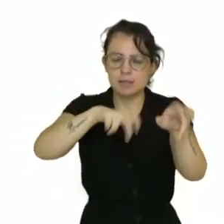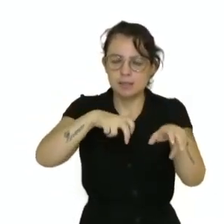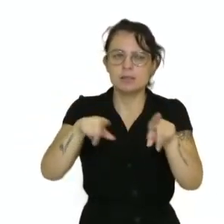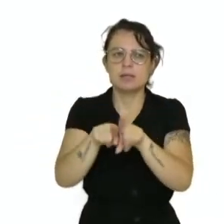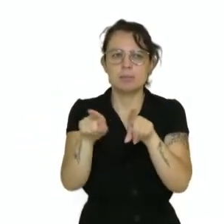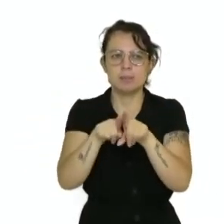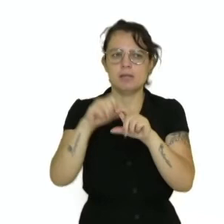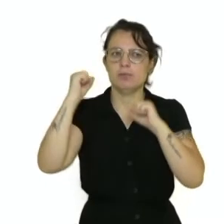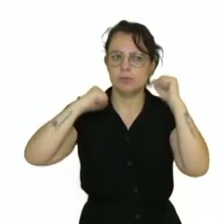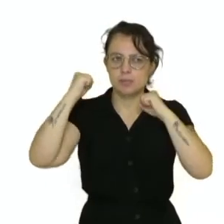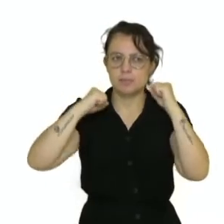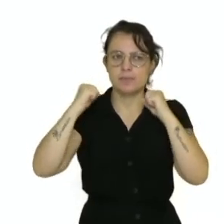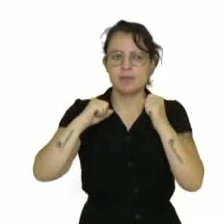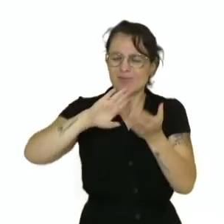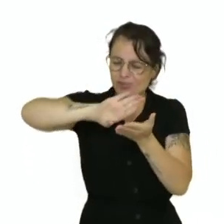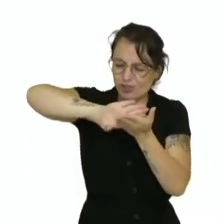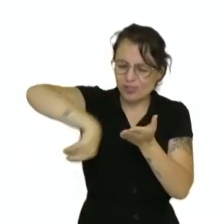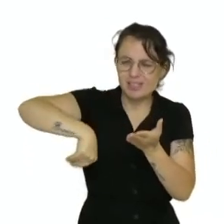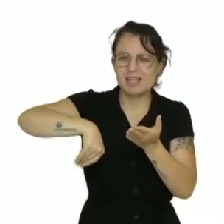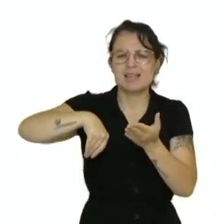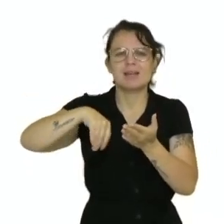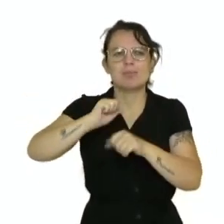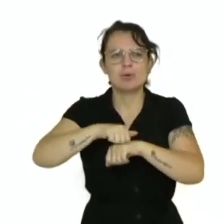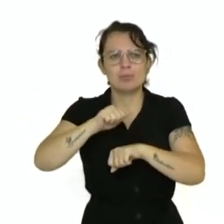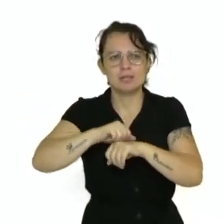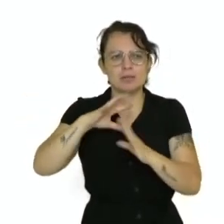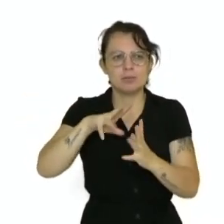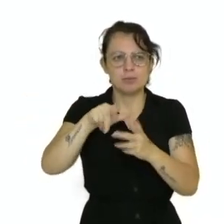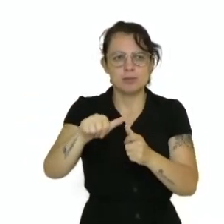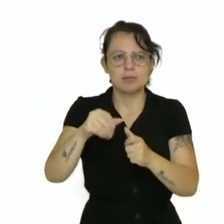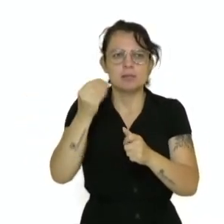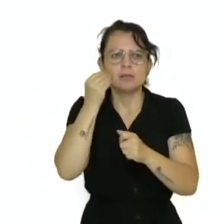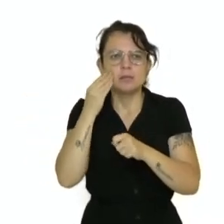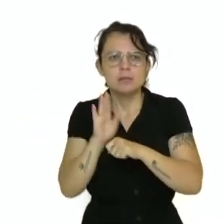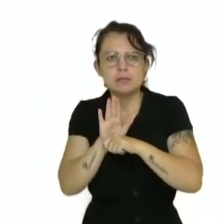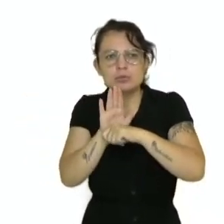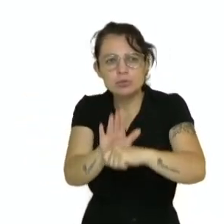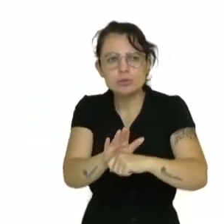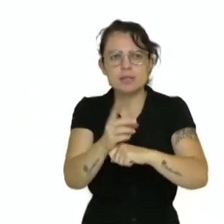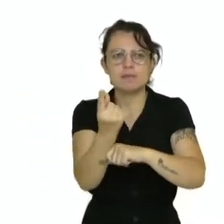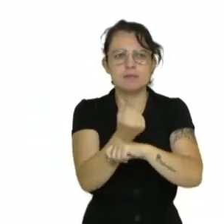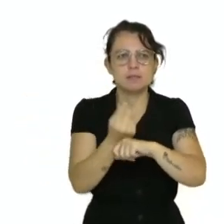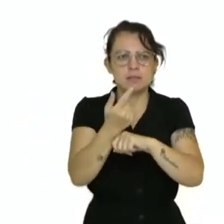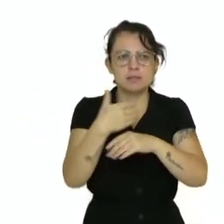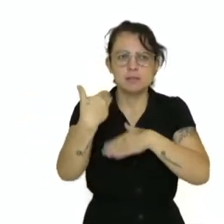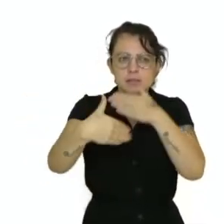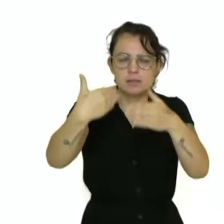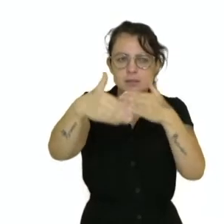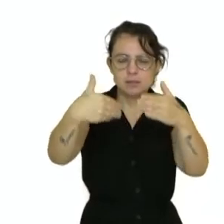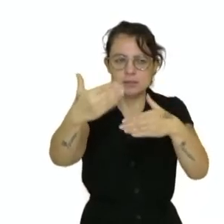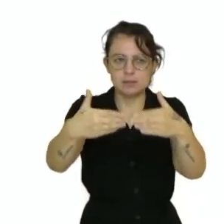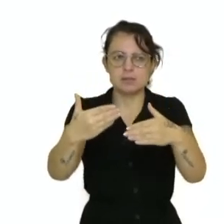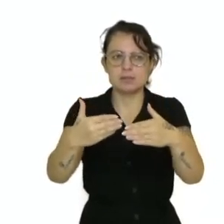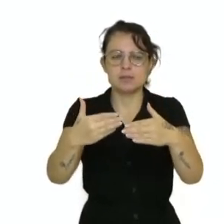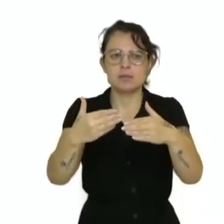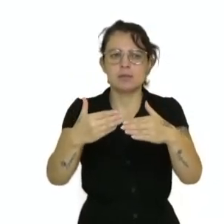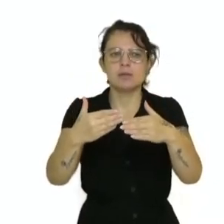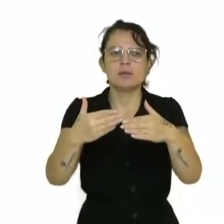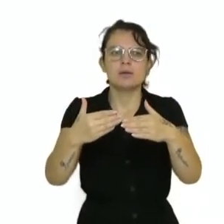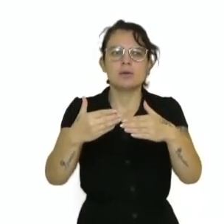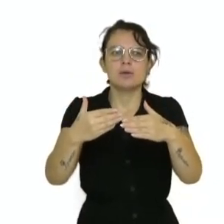industriais, erradicar a pobreza extrema no mundo e colaborar financeiramente para o desenvolvimento de programas ambientais,